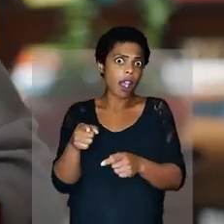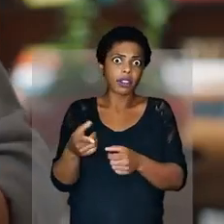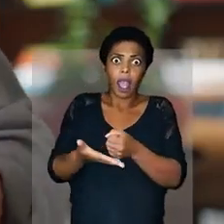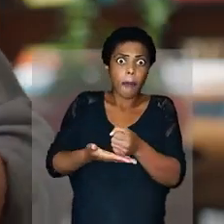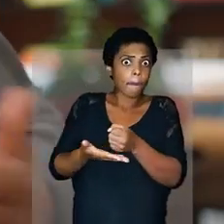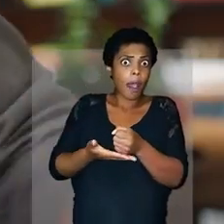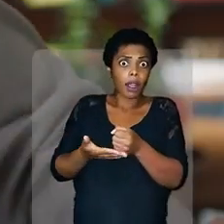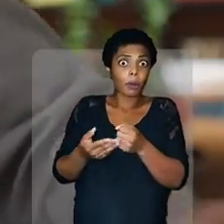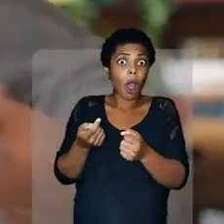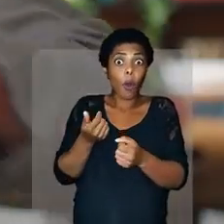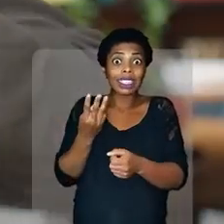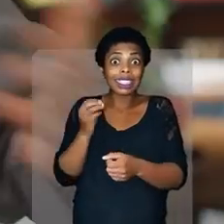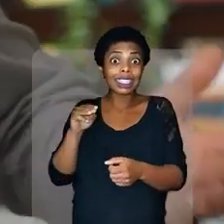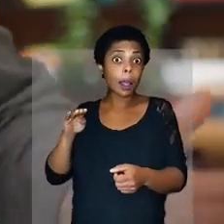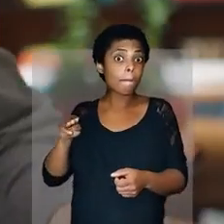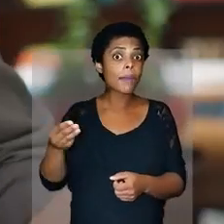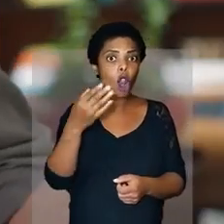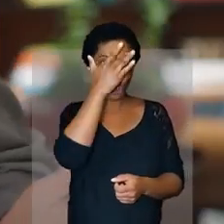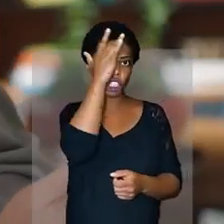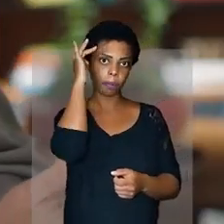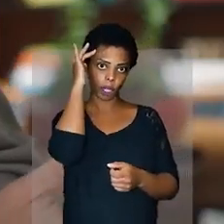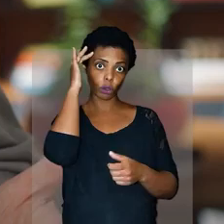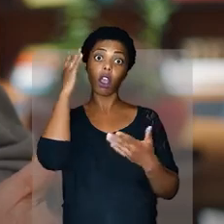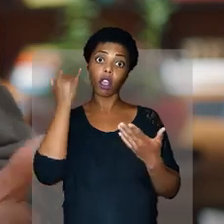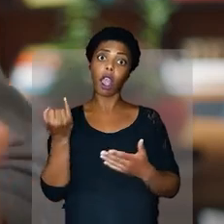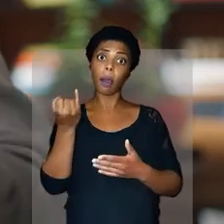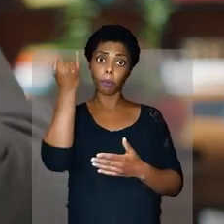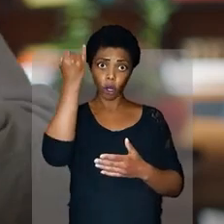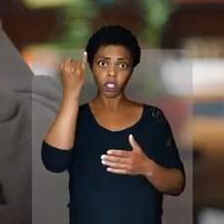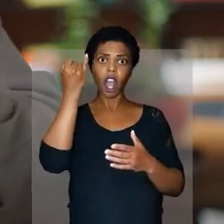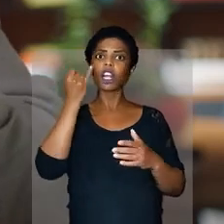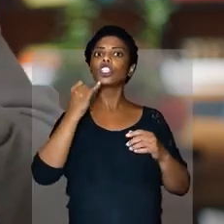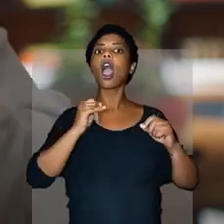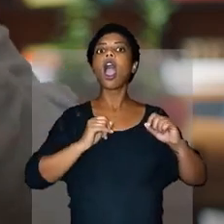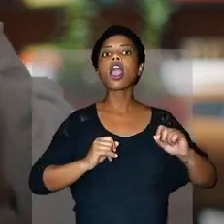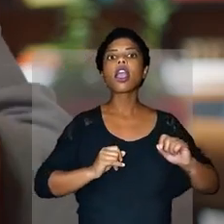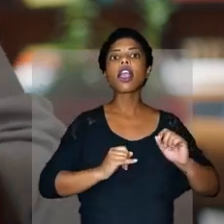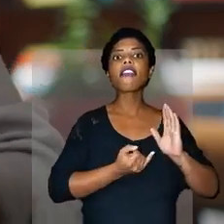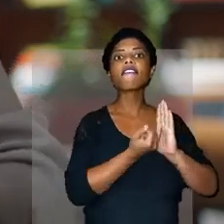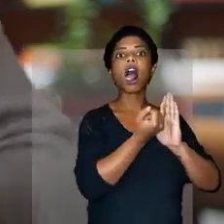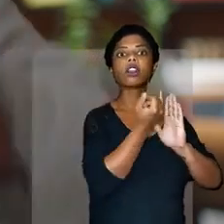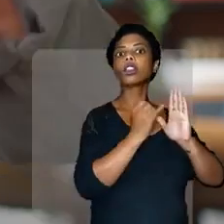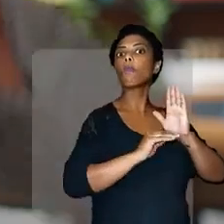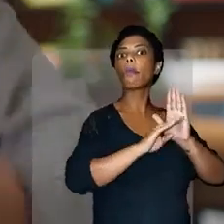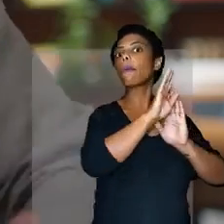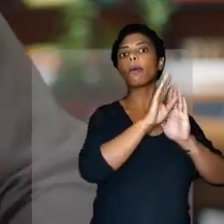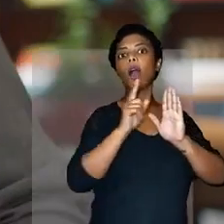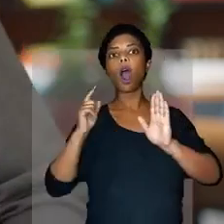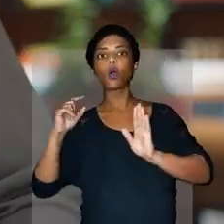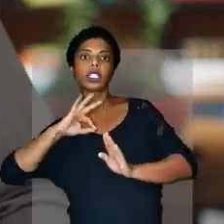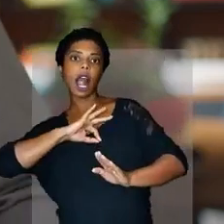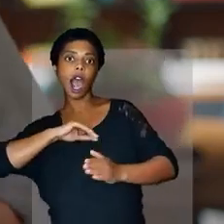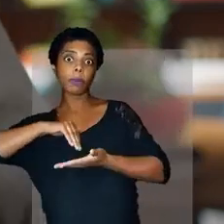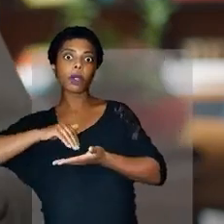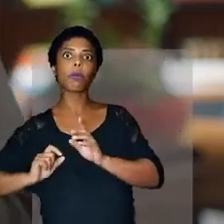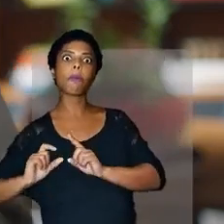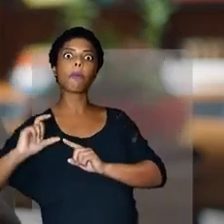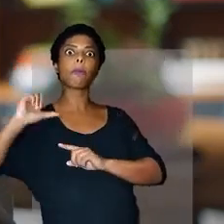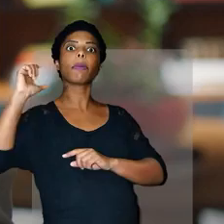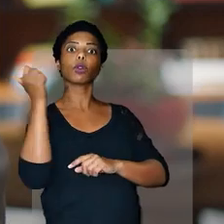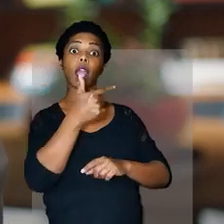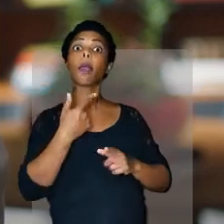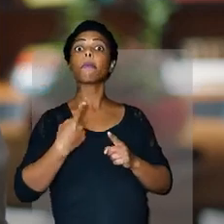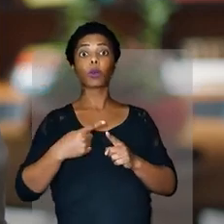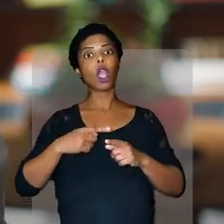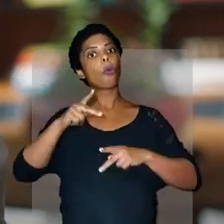porque o salário mínimo é a base para quase 30 milhões de pessoas. E é importante que ele aumente acima da inflação sempre. Para que o povo